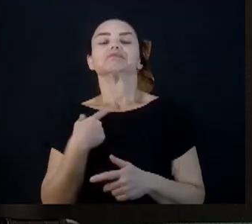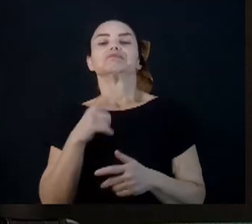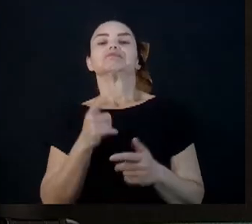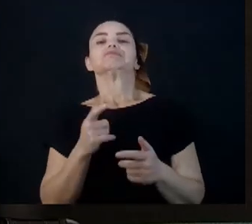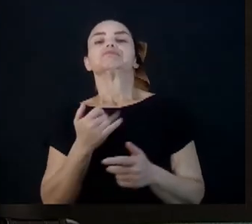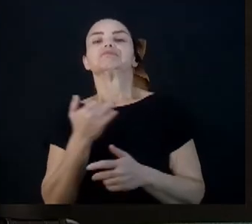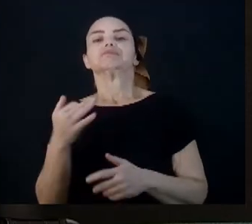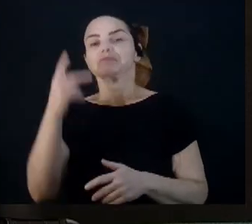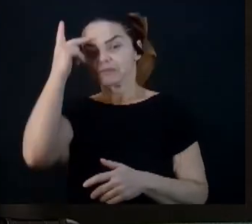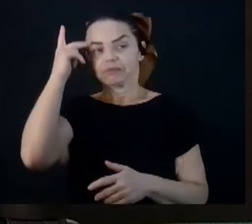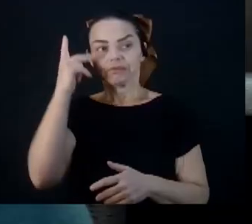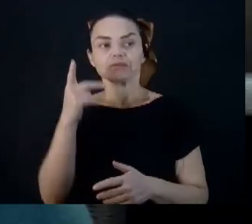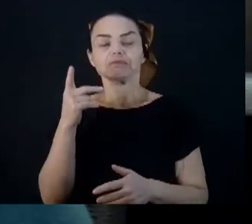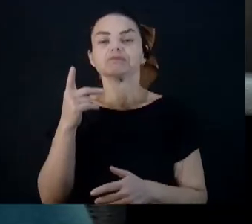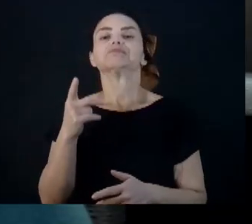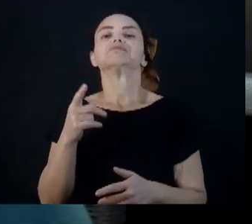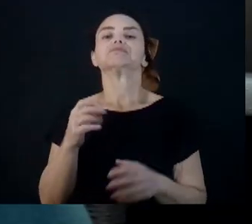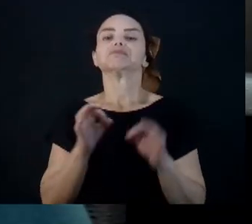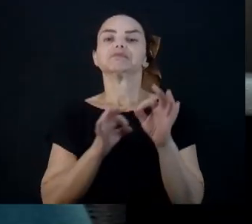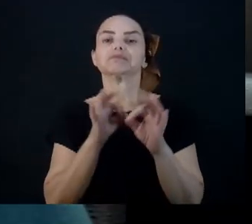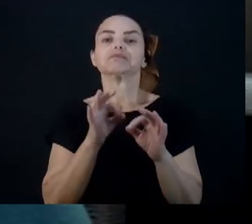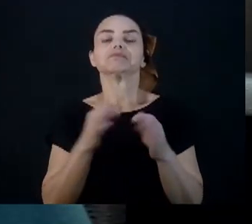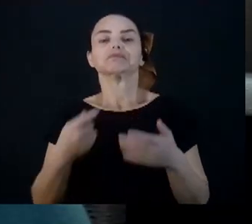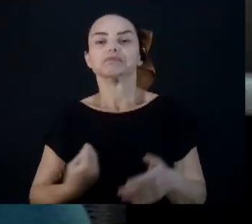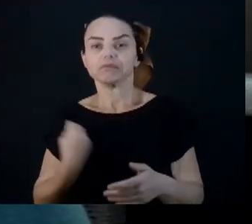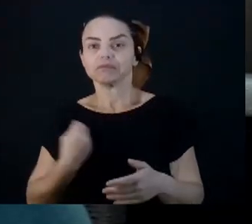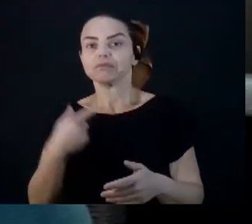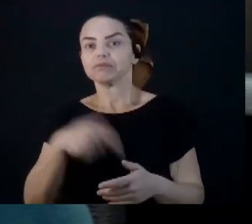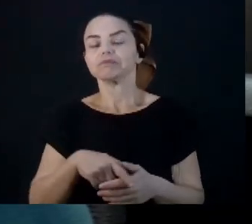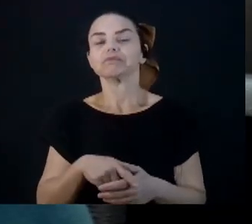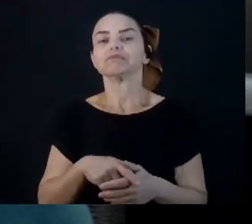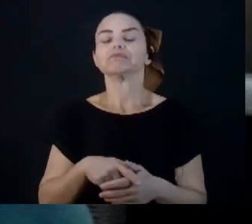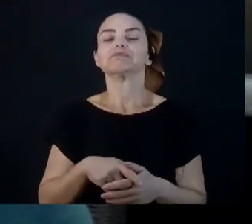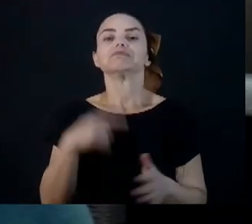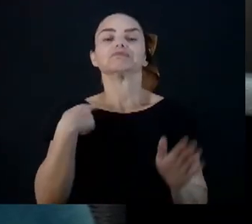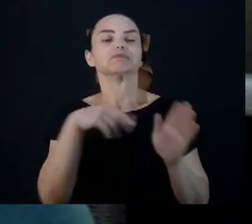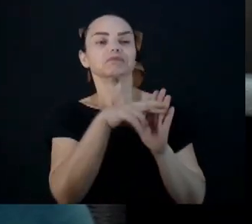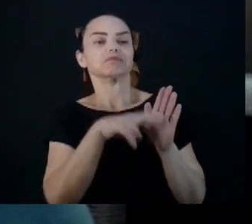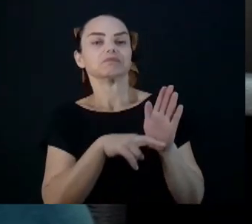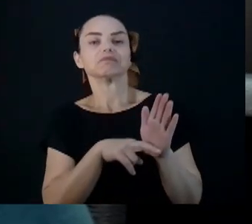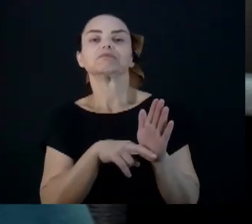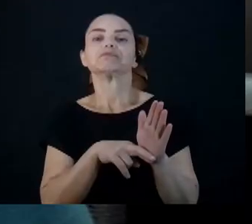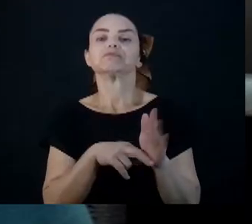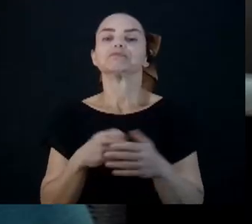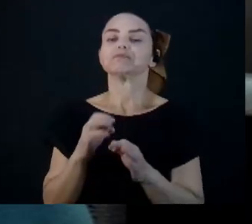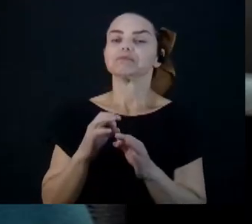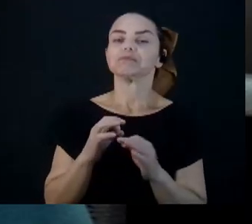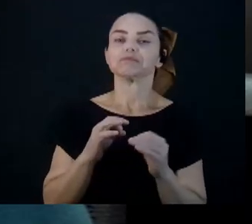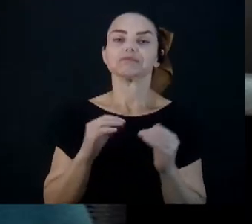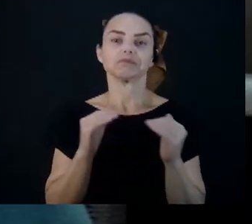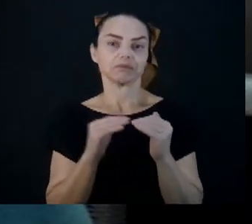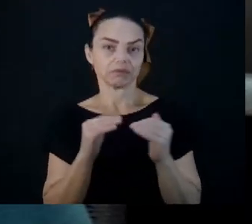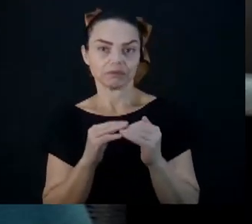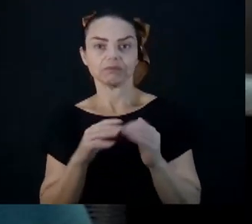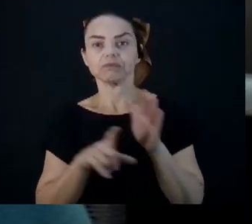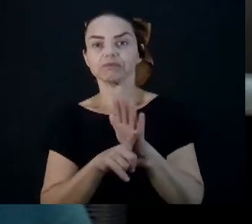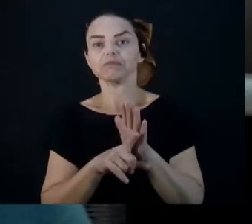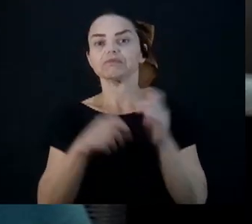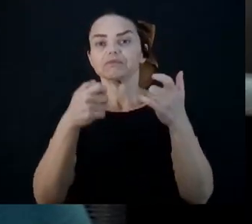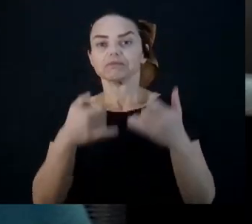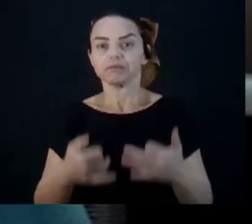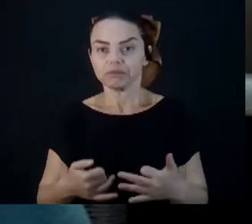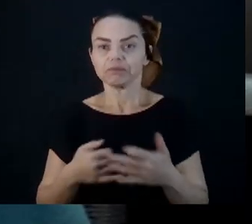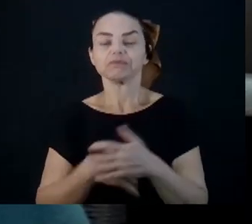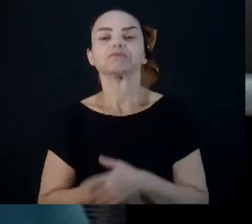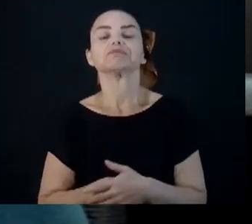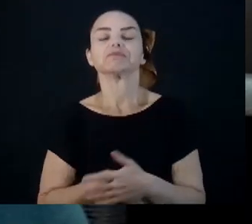ser naturalizados e quais os procedimentos para isso. E nessa lei eles diziam que esses registros,